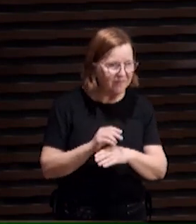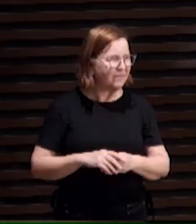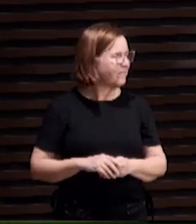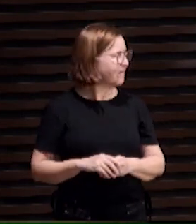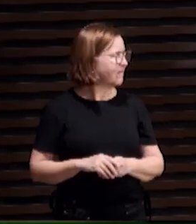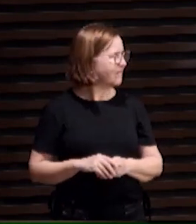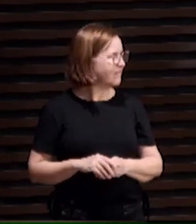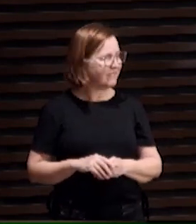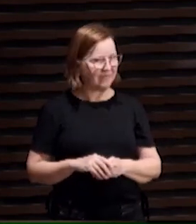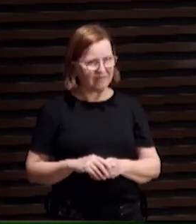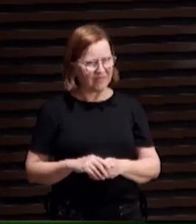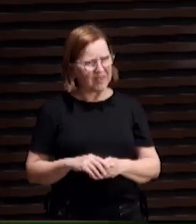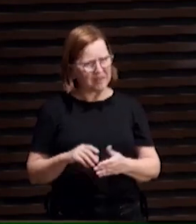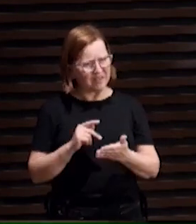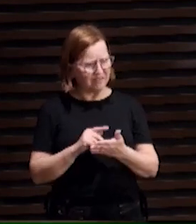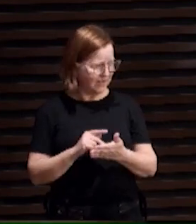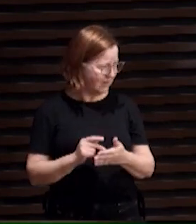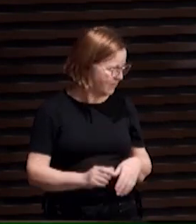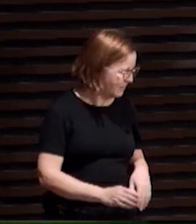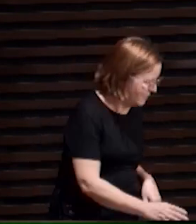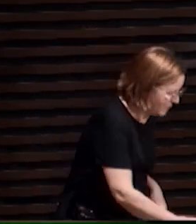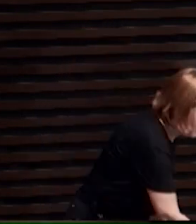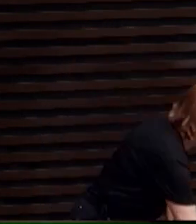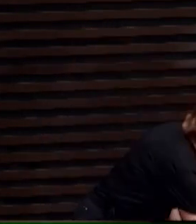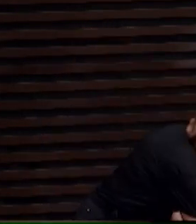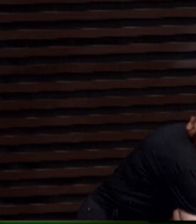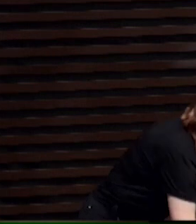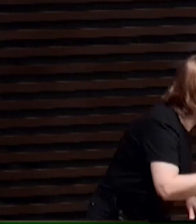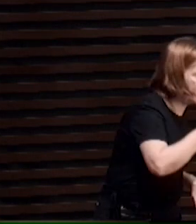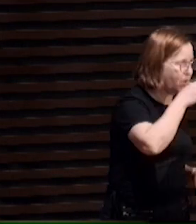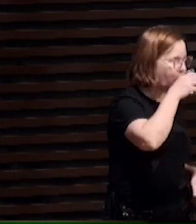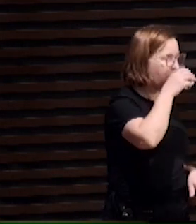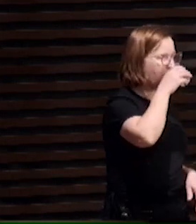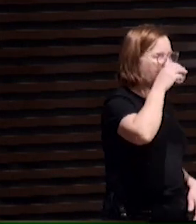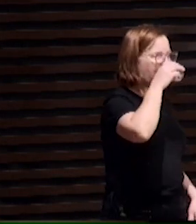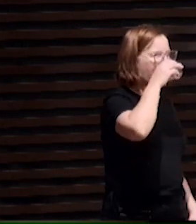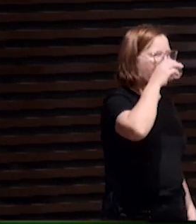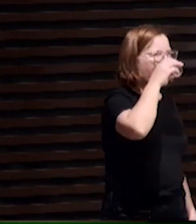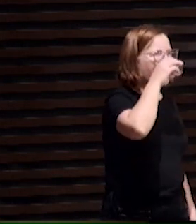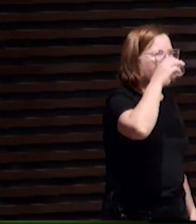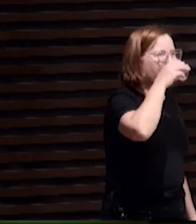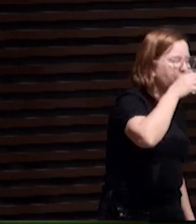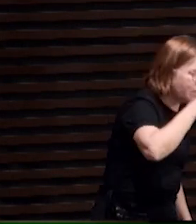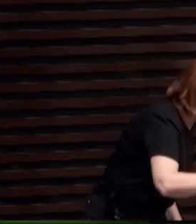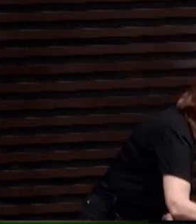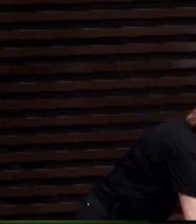Será que foi verdade? Oh, meu Deus!